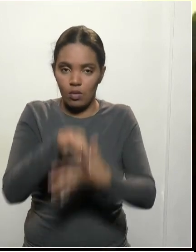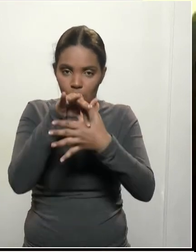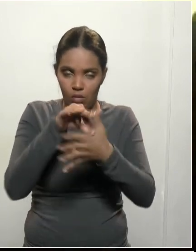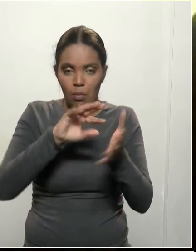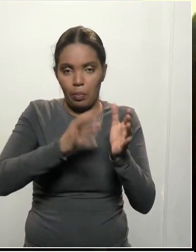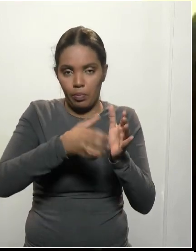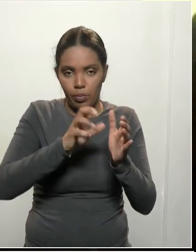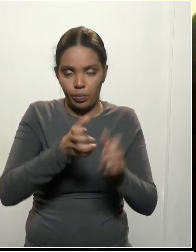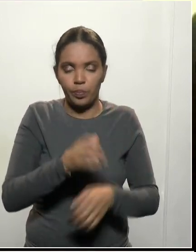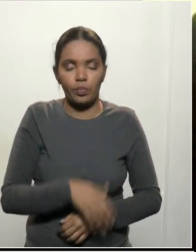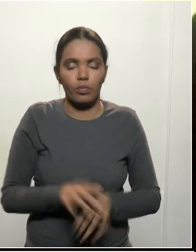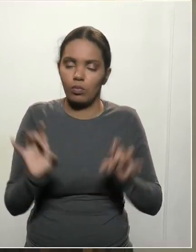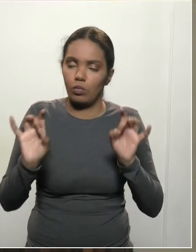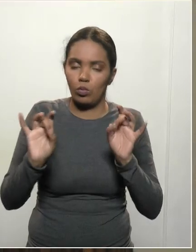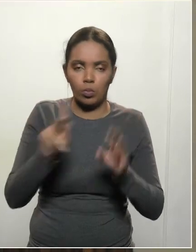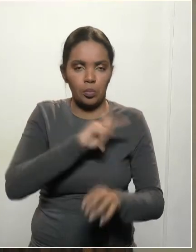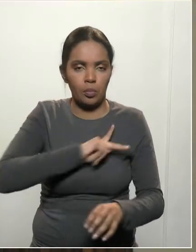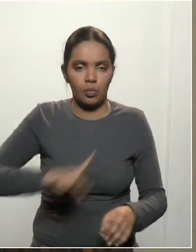deputadas, muito obrigado.